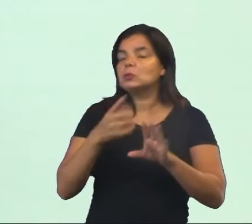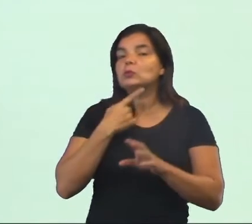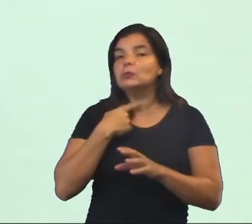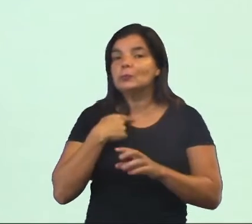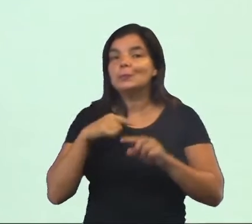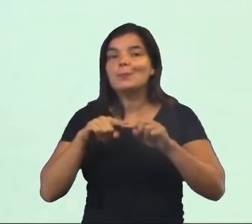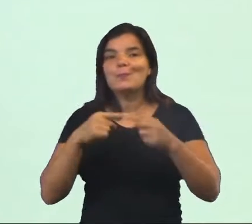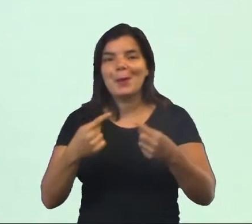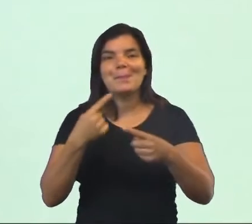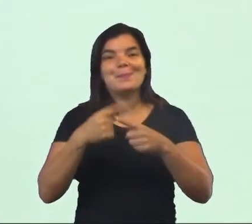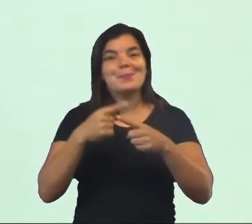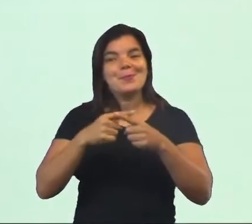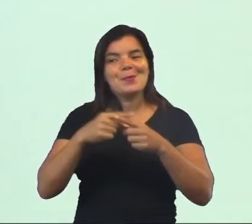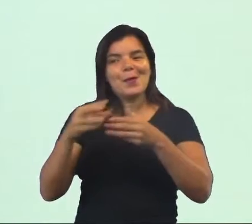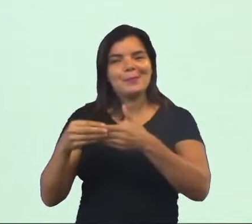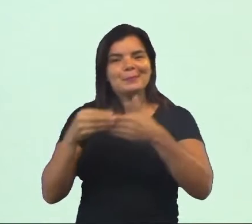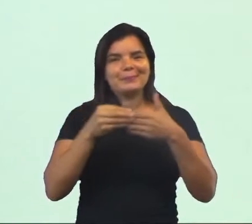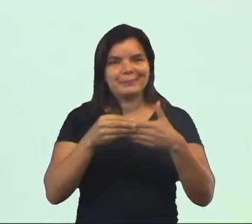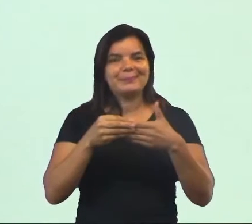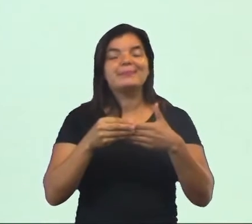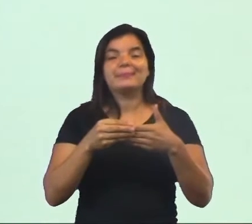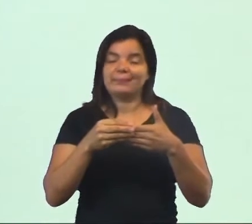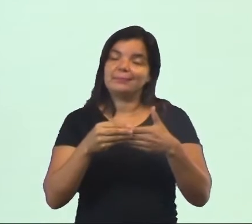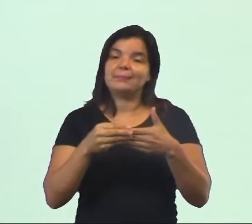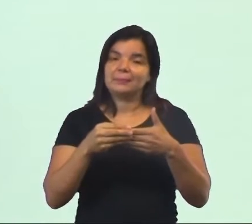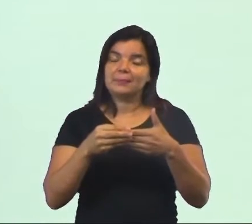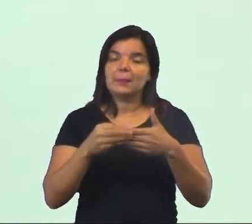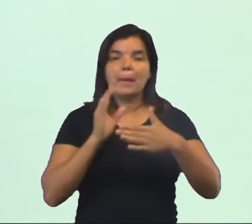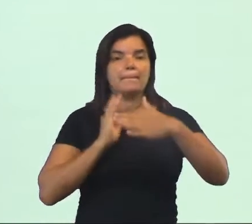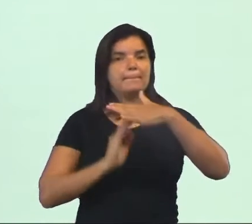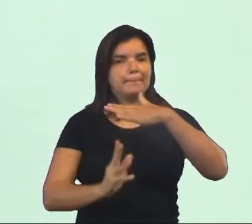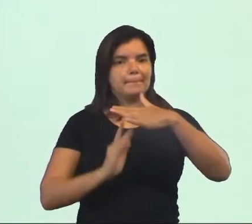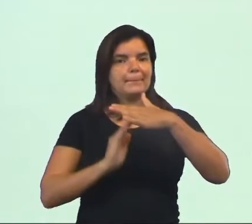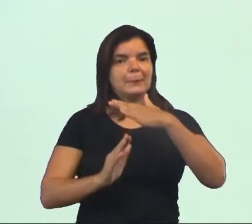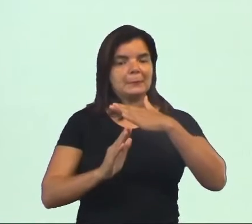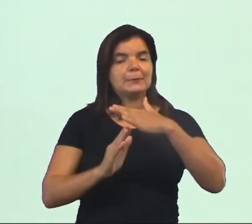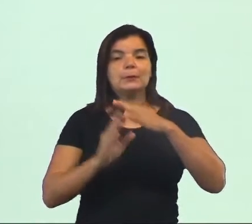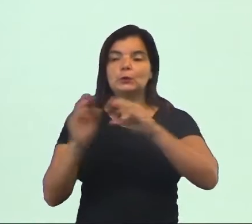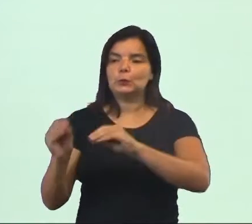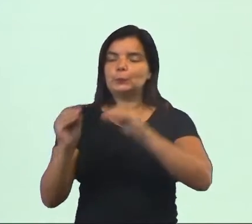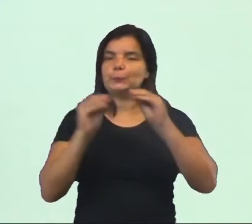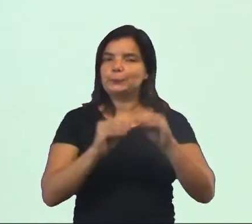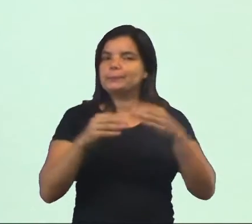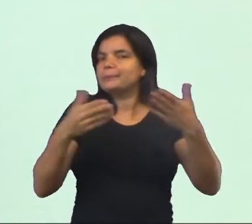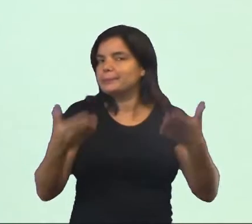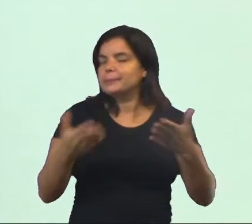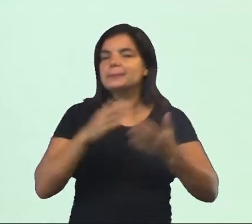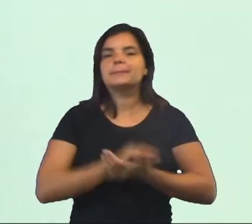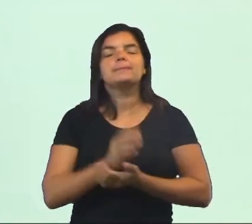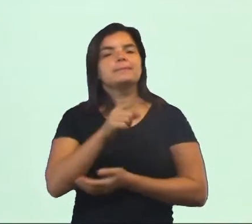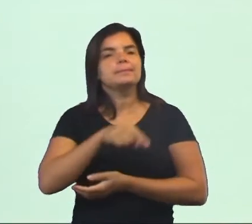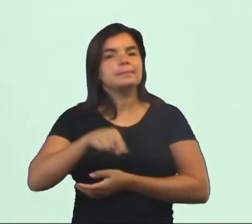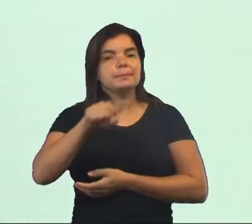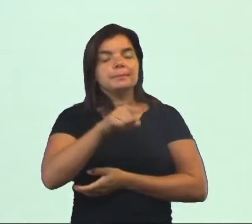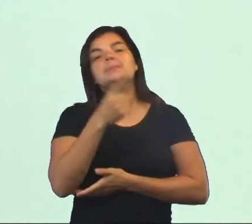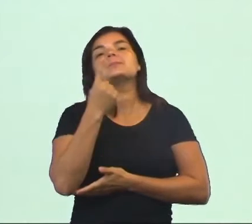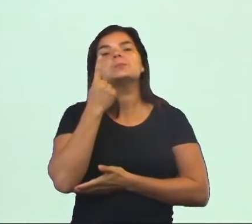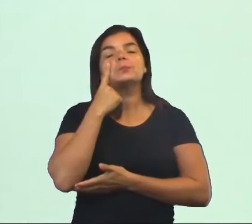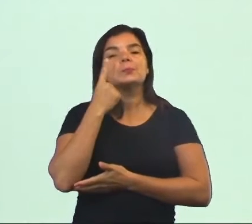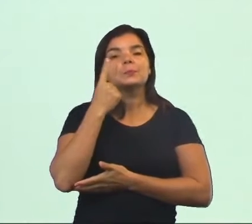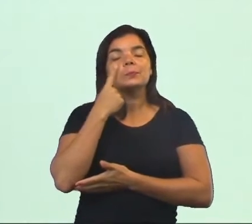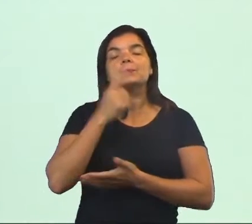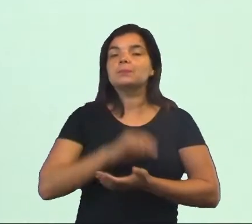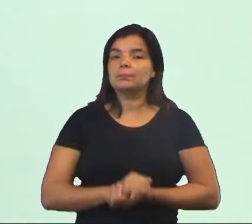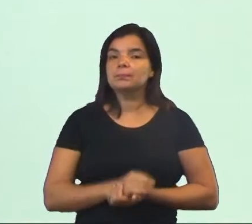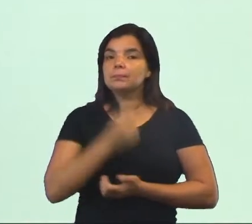vontade, ela sai porque foi levada a essa migração, a esse deslocamento. E agora eu quero que vocês observem